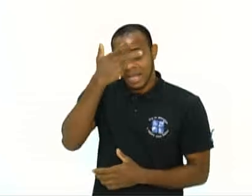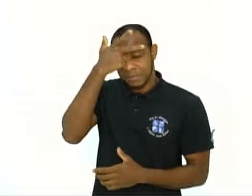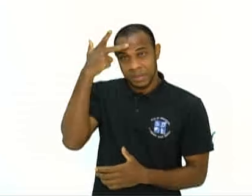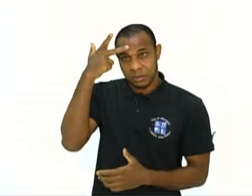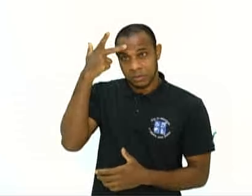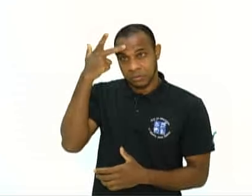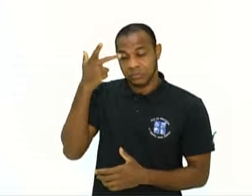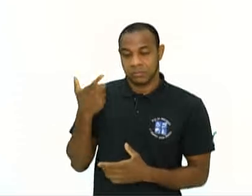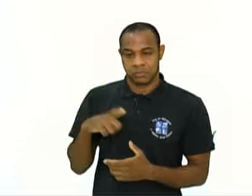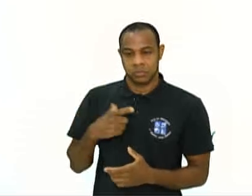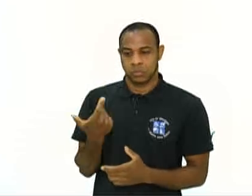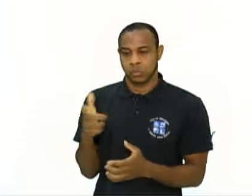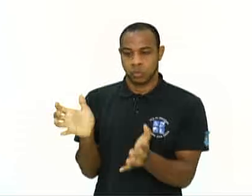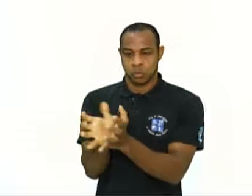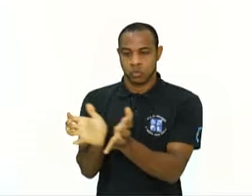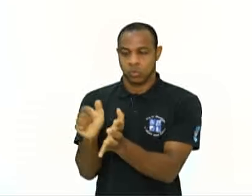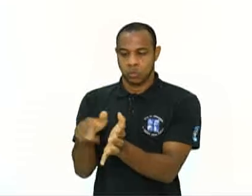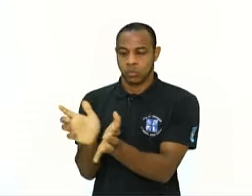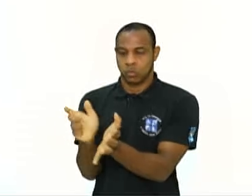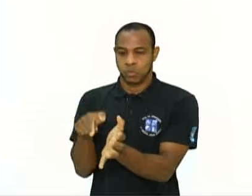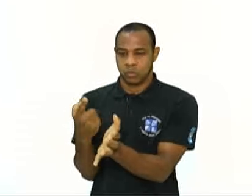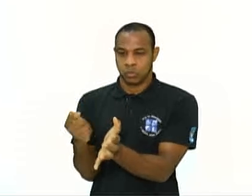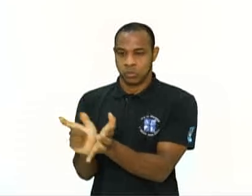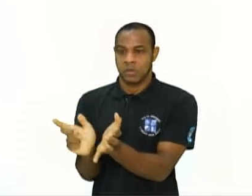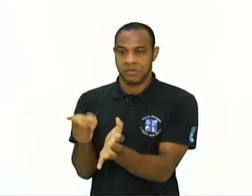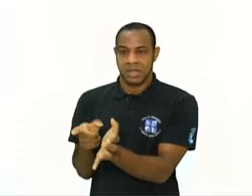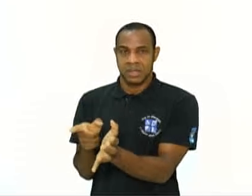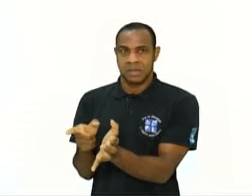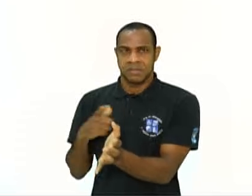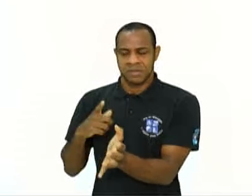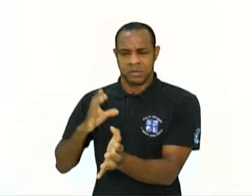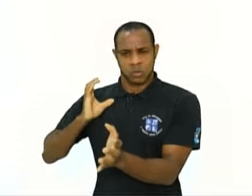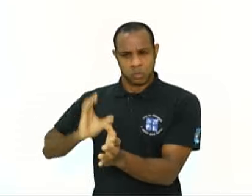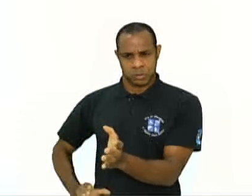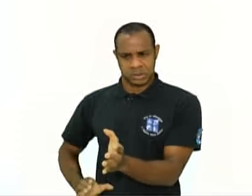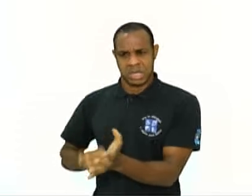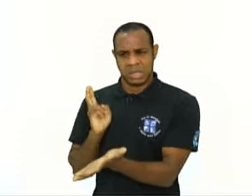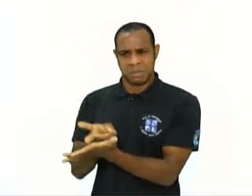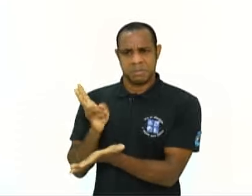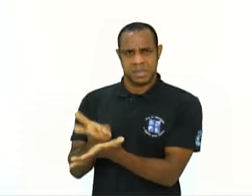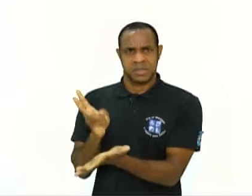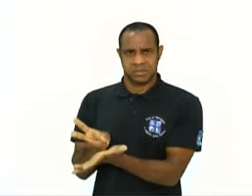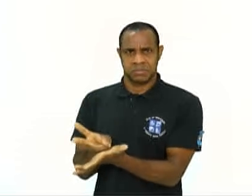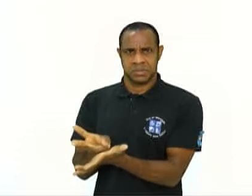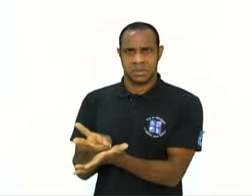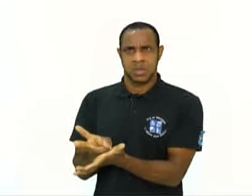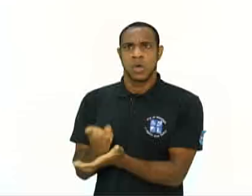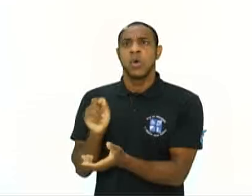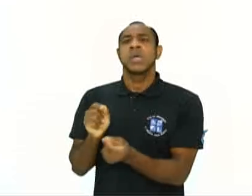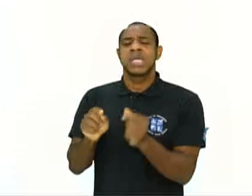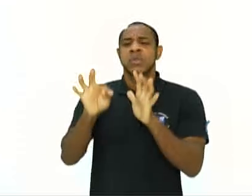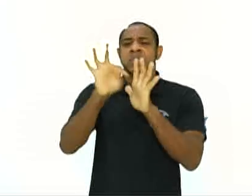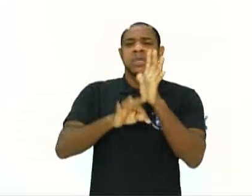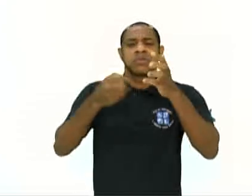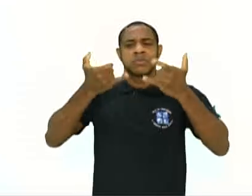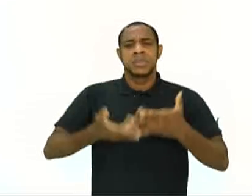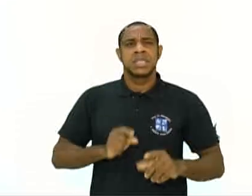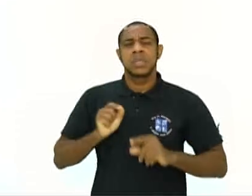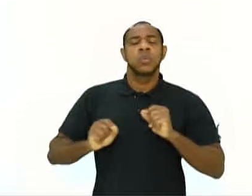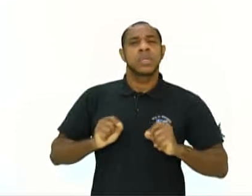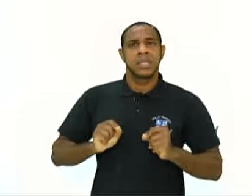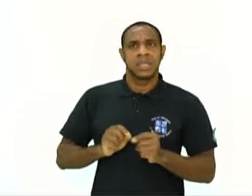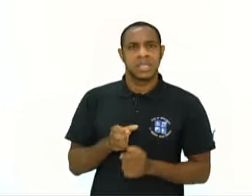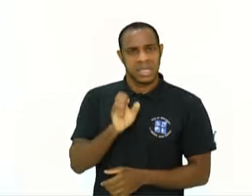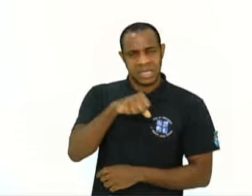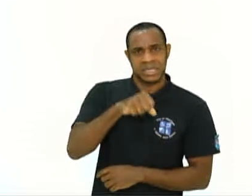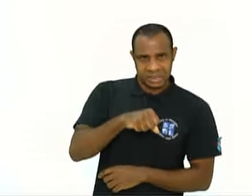um determinado grupo, elas vão se comportar da mesma forma? O que diz o texto sobre isso? Aí, se você acha que